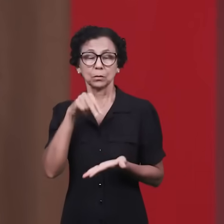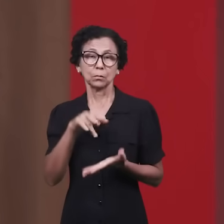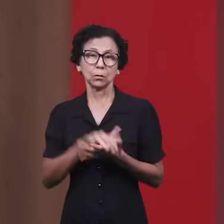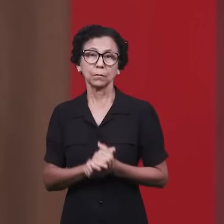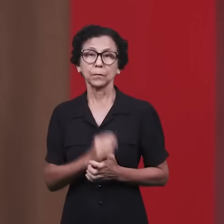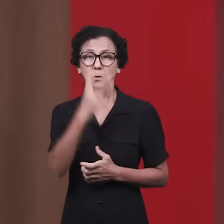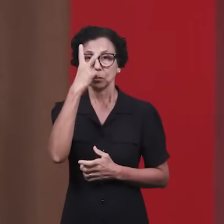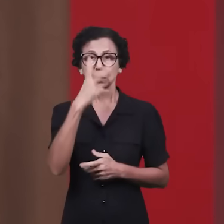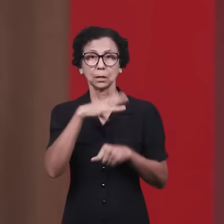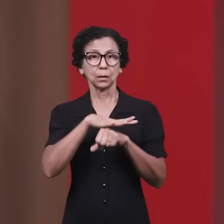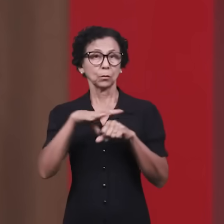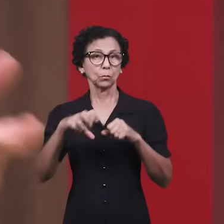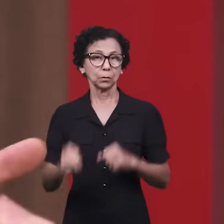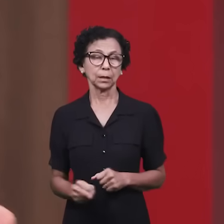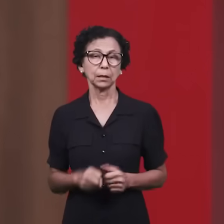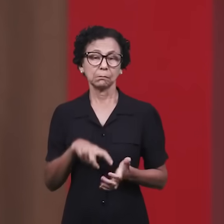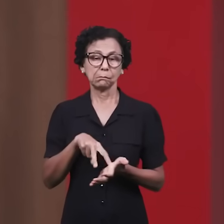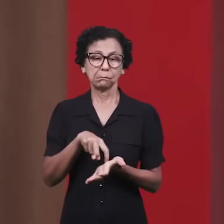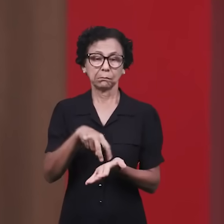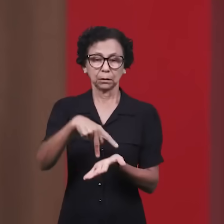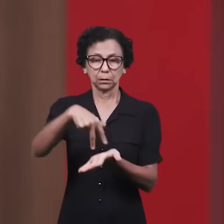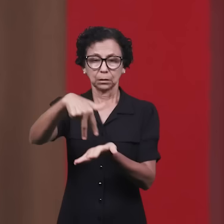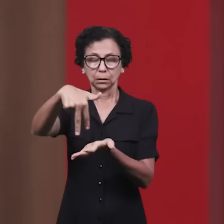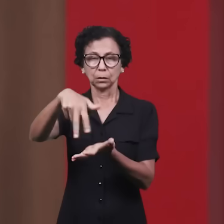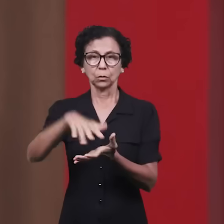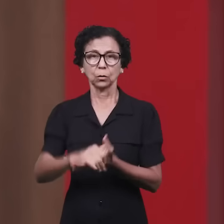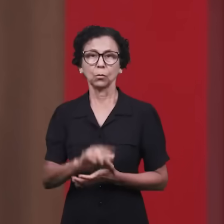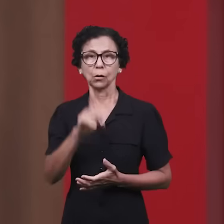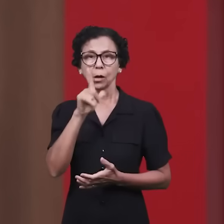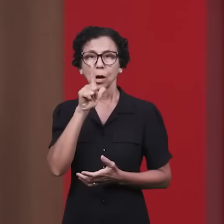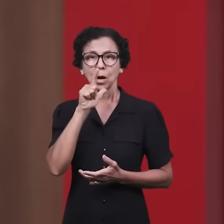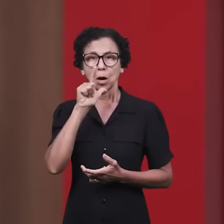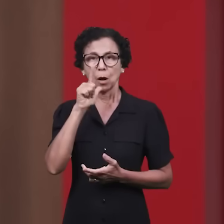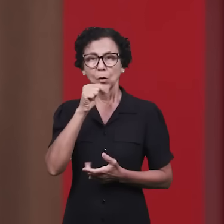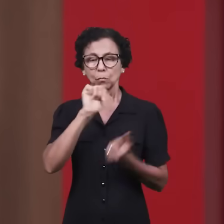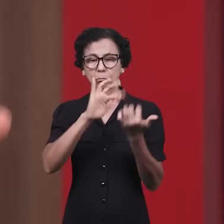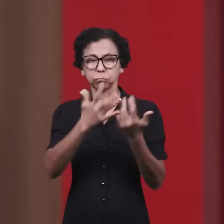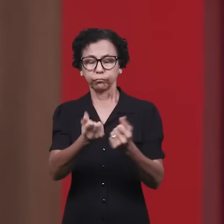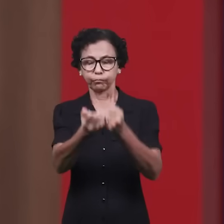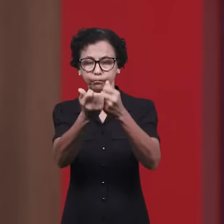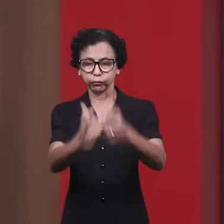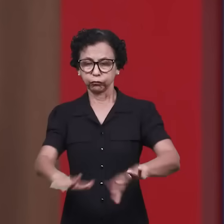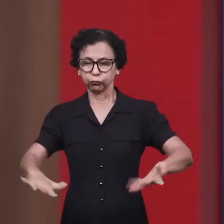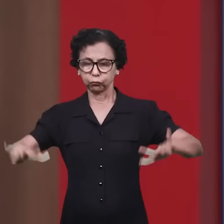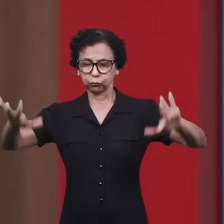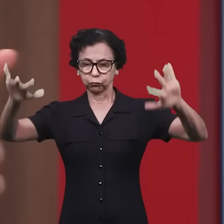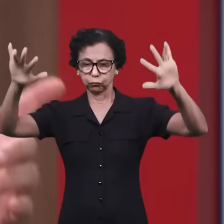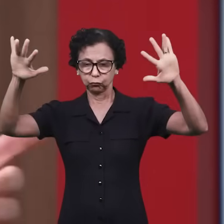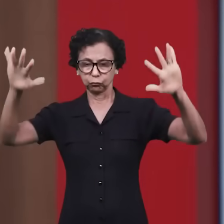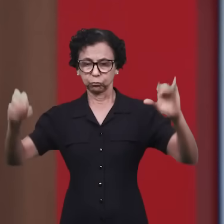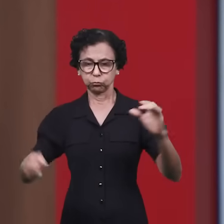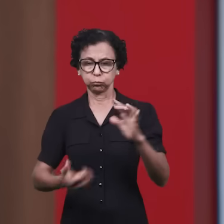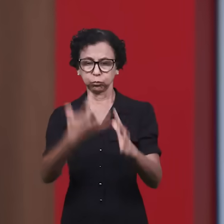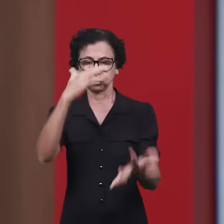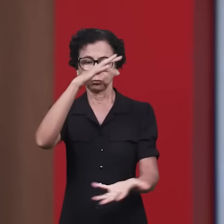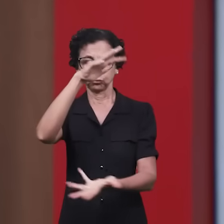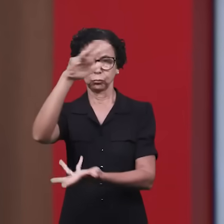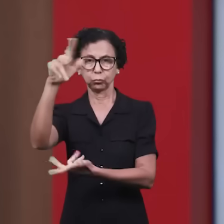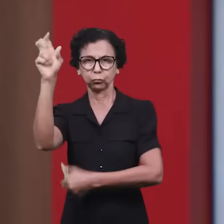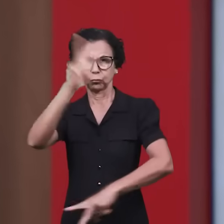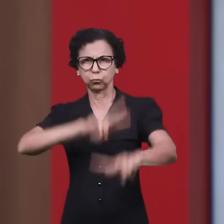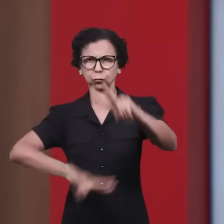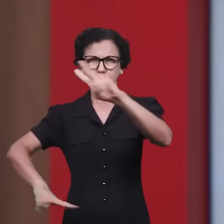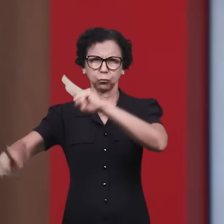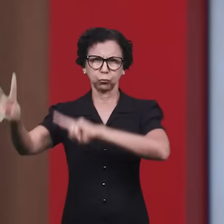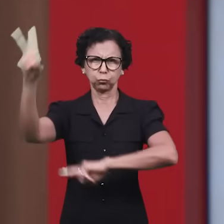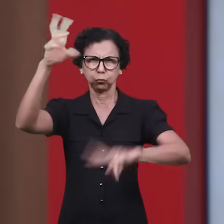coxo andou, o mar se abriu, as coisas se fizeram, a tempestade se acalmou, tudo isso pelo poder